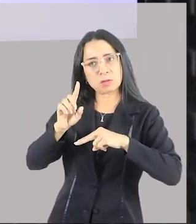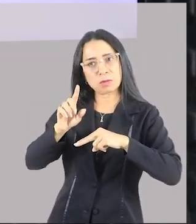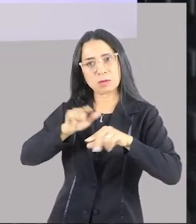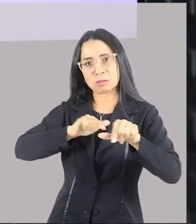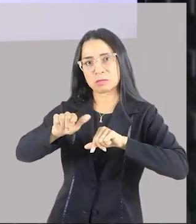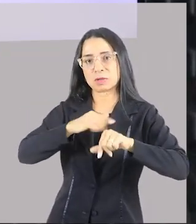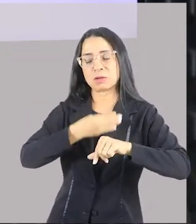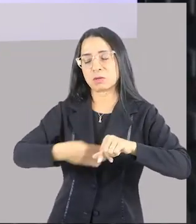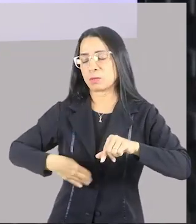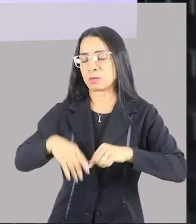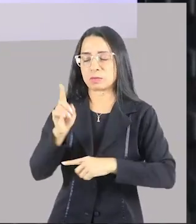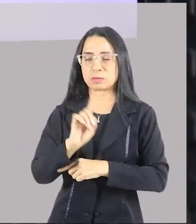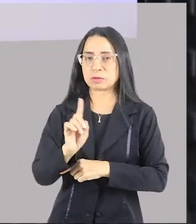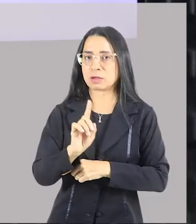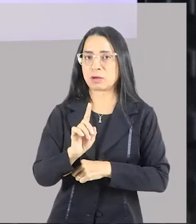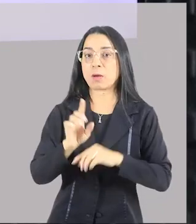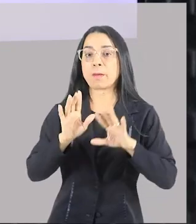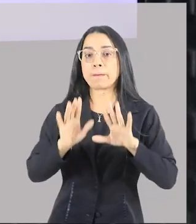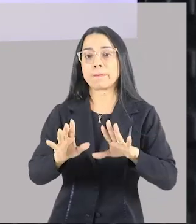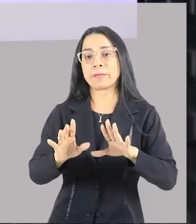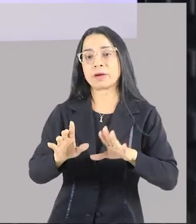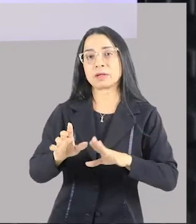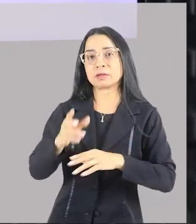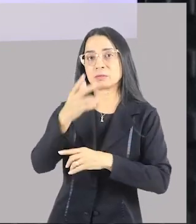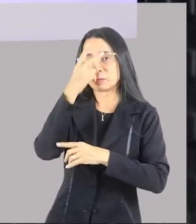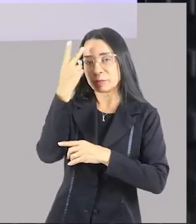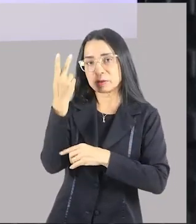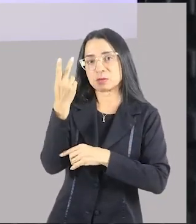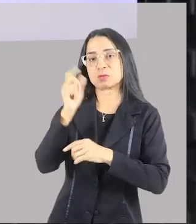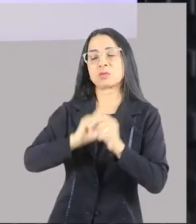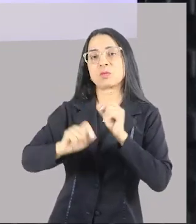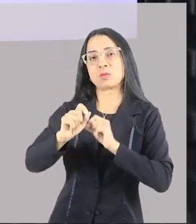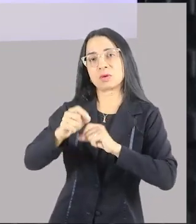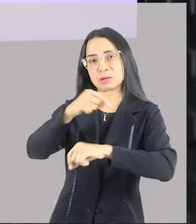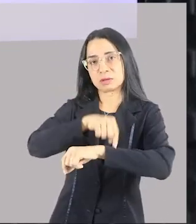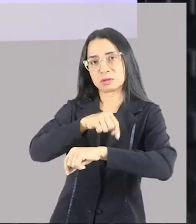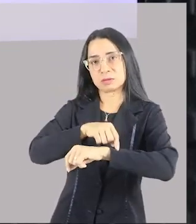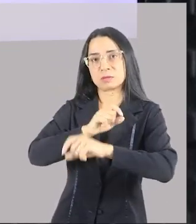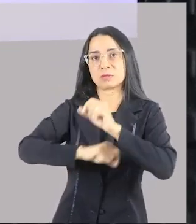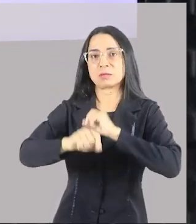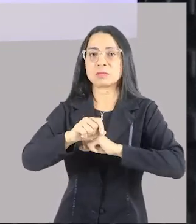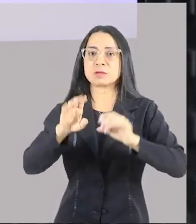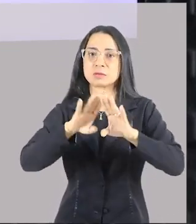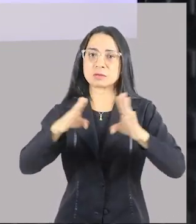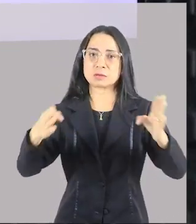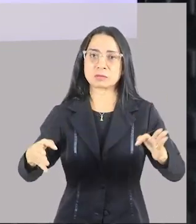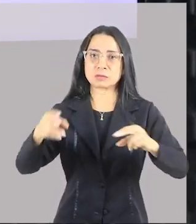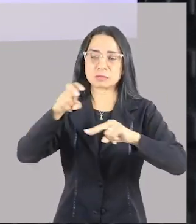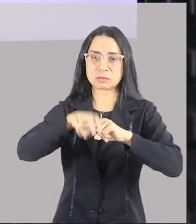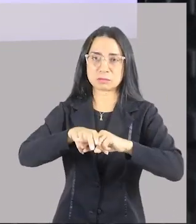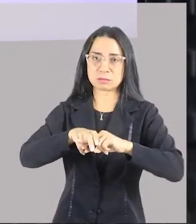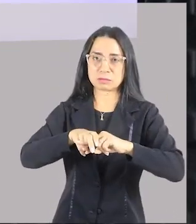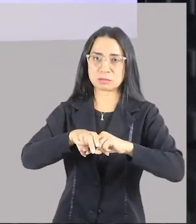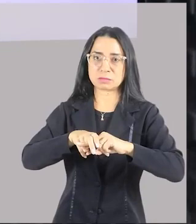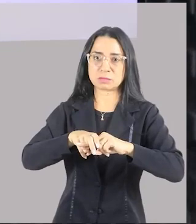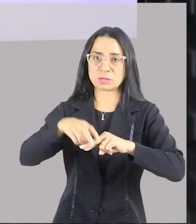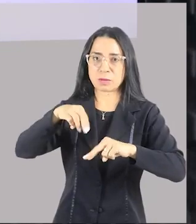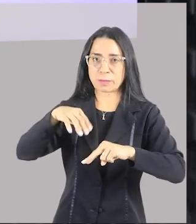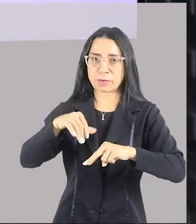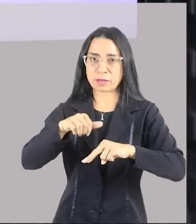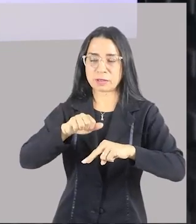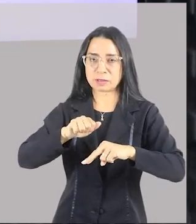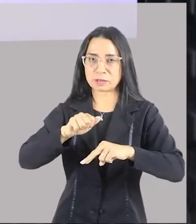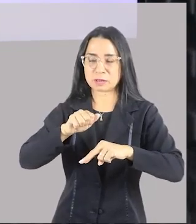servidor público, mas é um agente público. É uma pessoa que naquele momento em que ele está sendo mesário, ele está exercendo uma